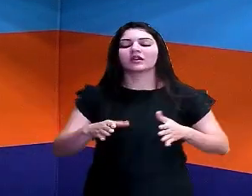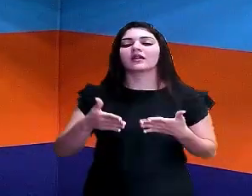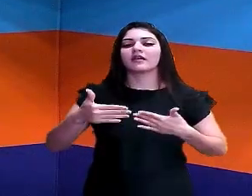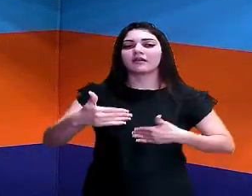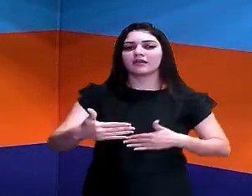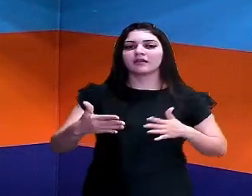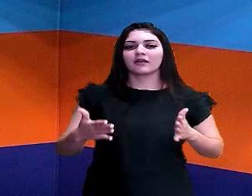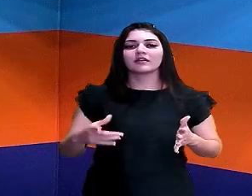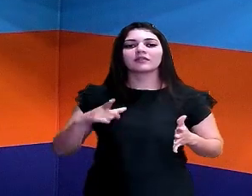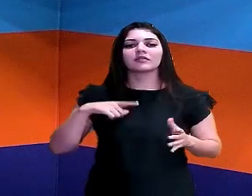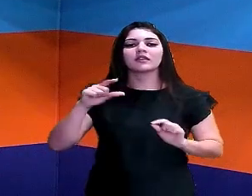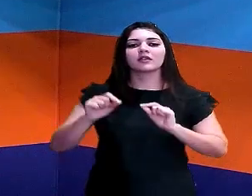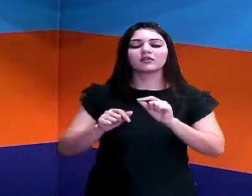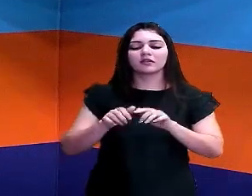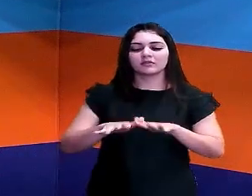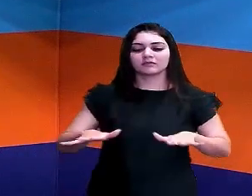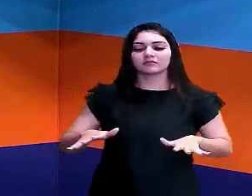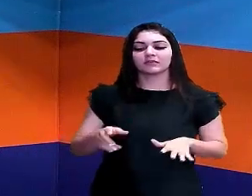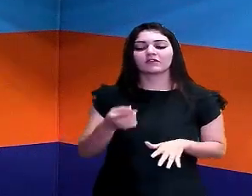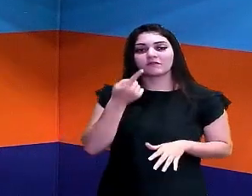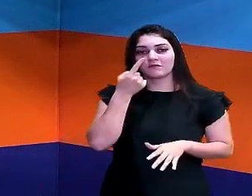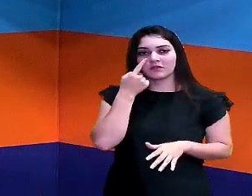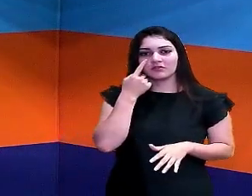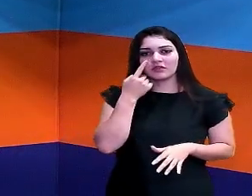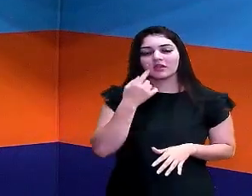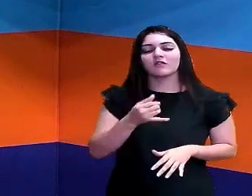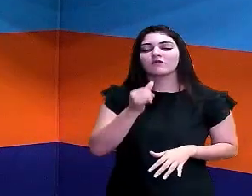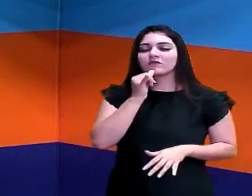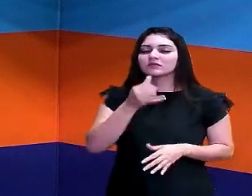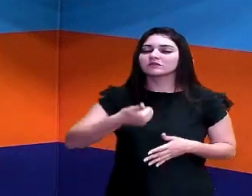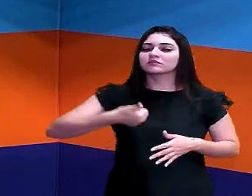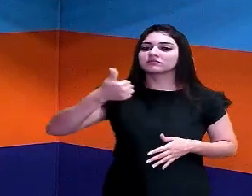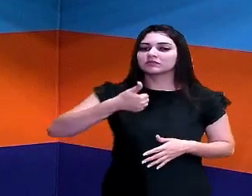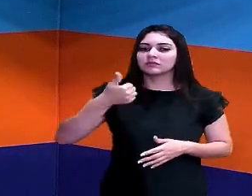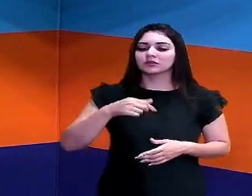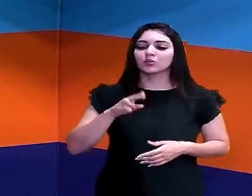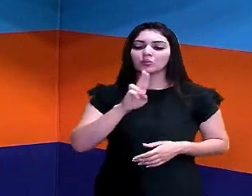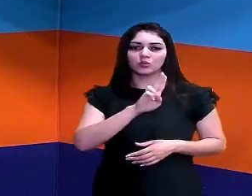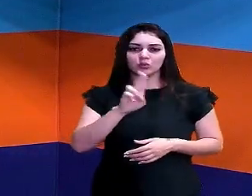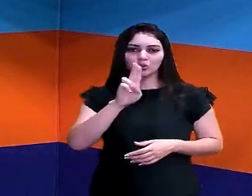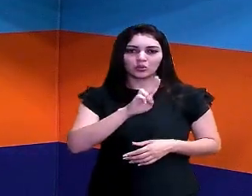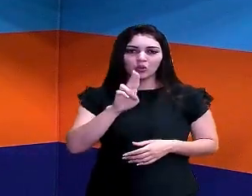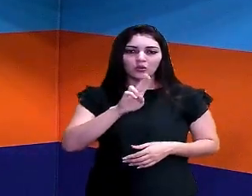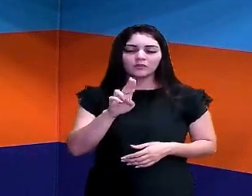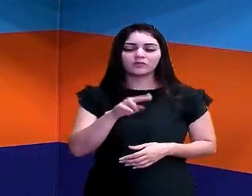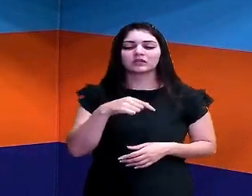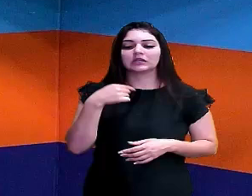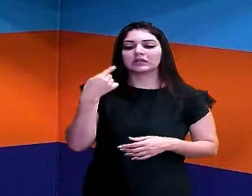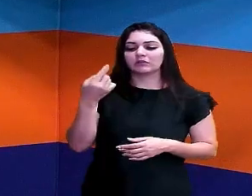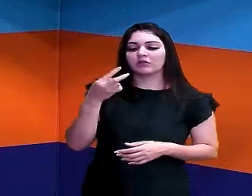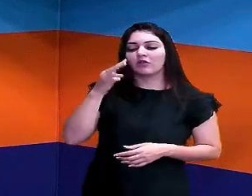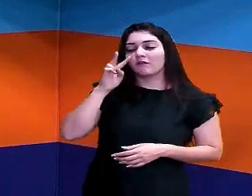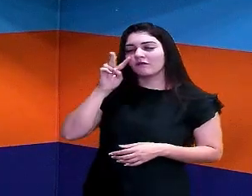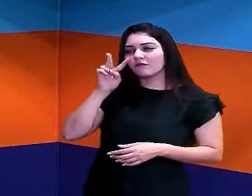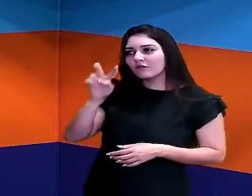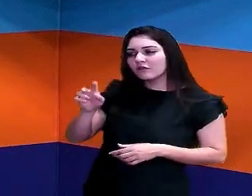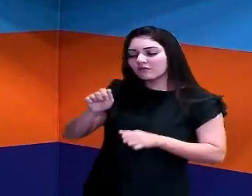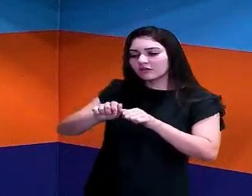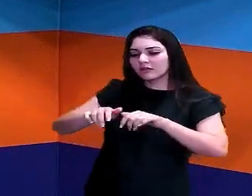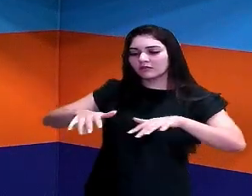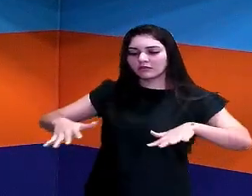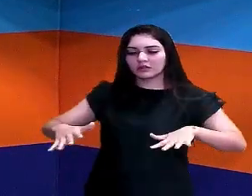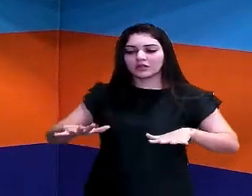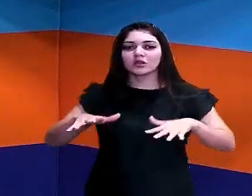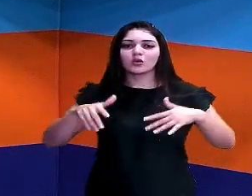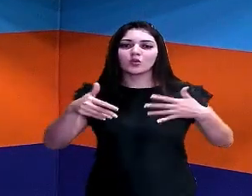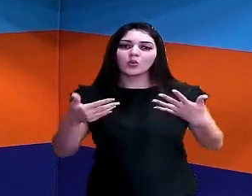as regiões planas. Observe completo. Eu vou dizer primeiro o nome do sólido, vou ver a planificação e vou